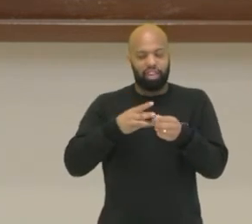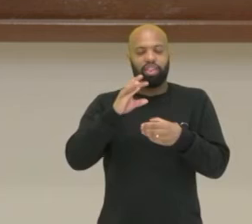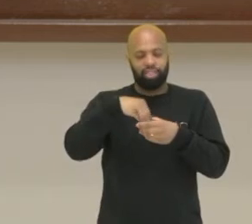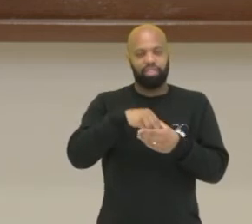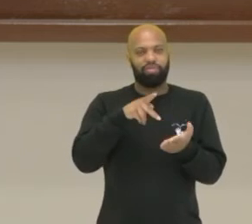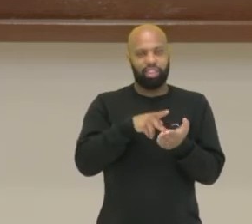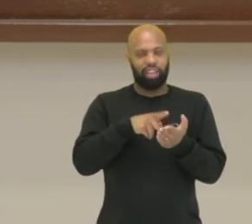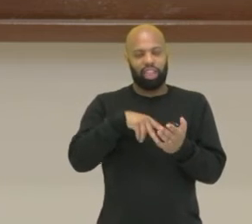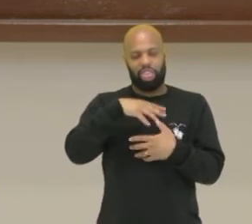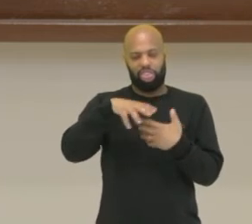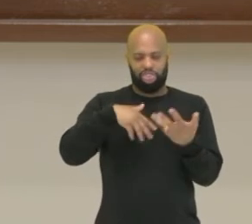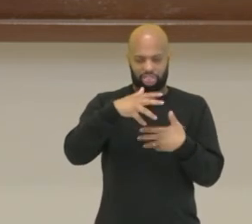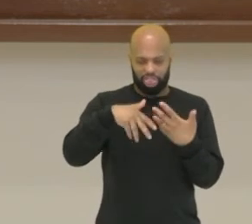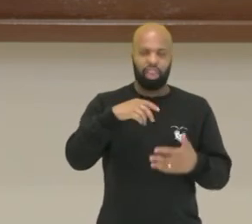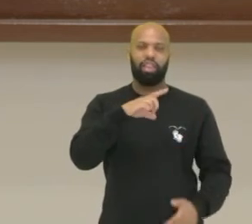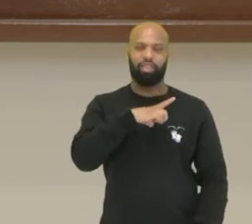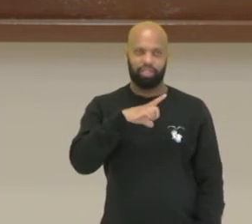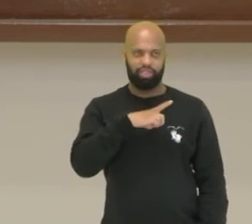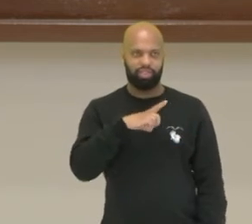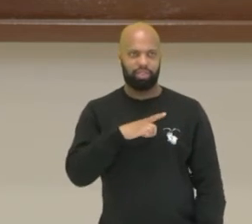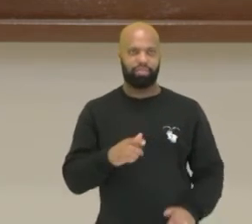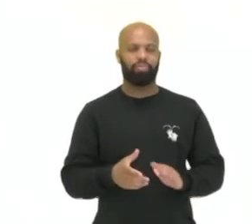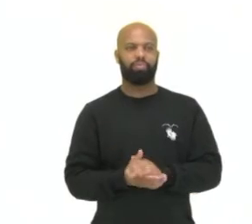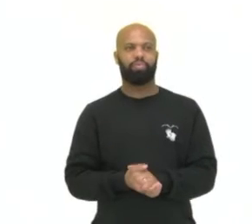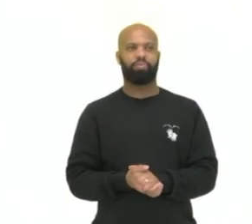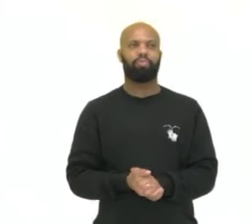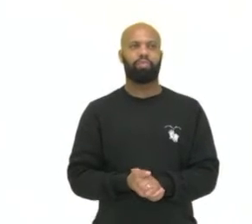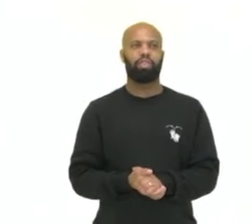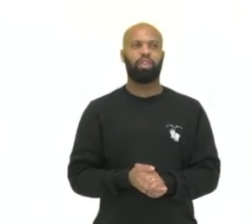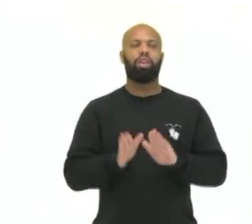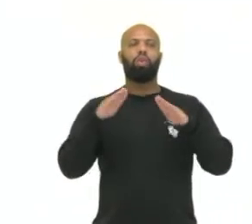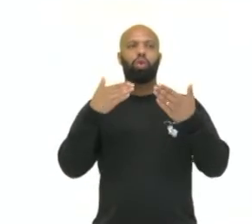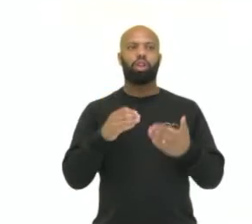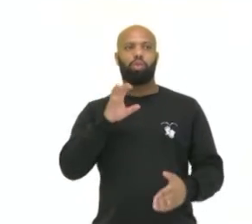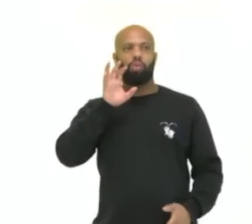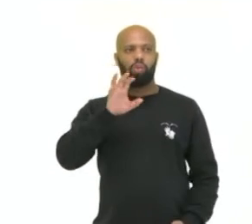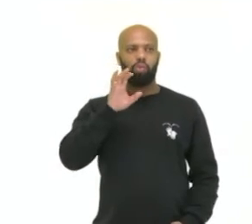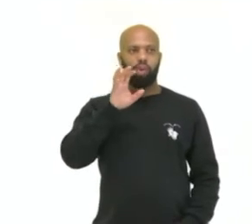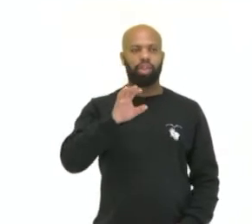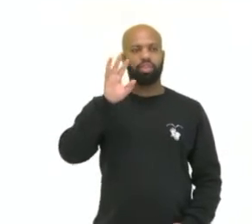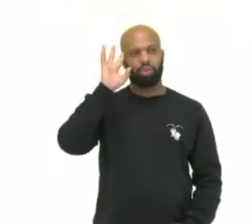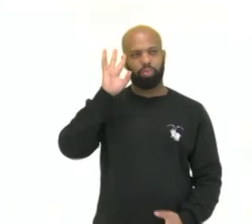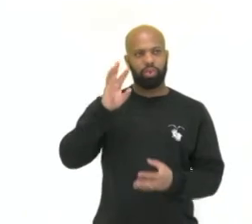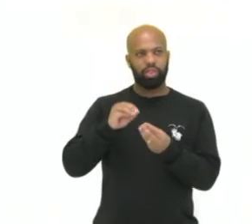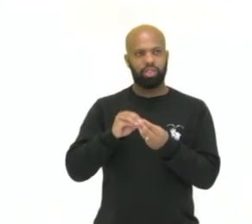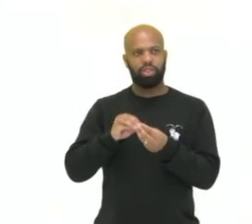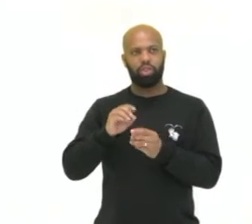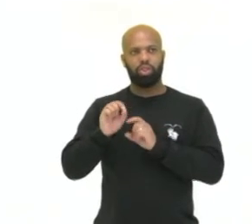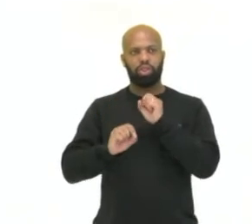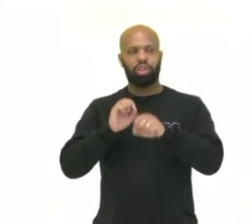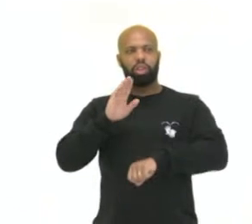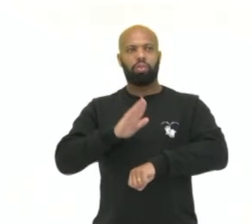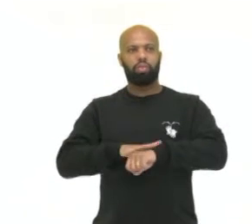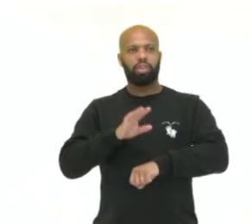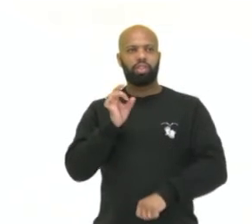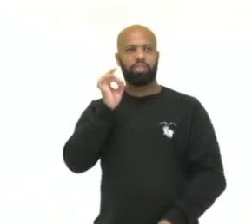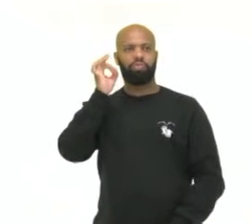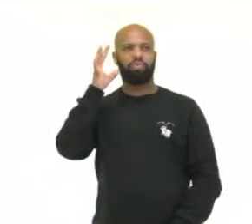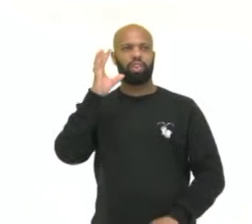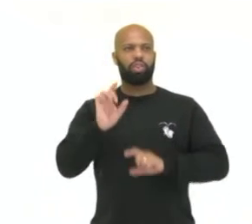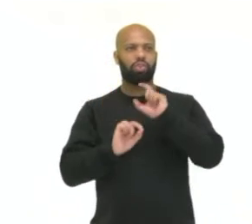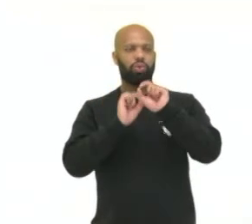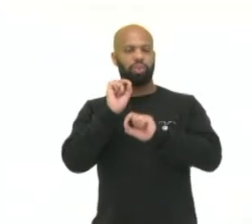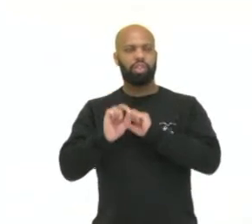nós conseguíssemos fazer essa leitura. E essa leitura, então, para que fique mais fácil, ela se